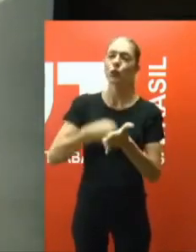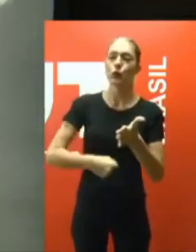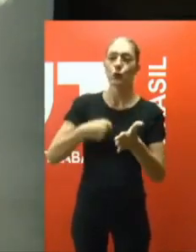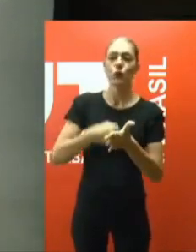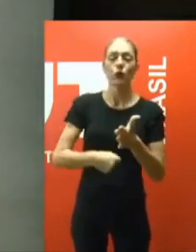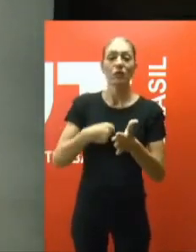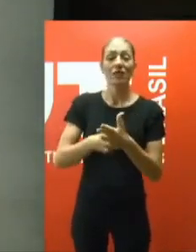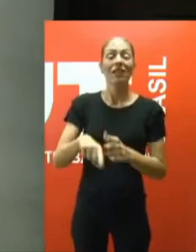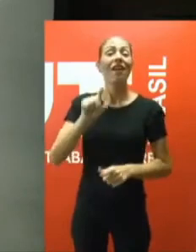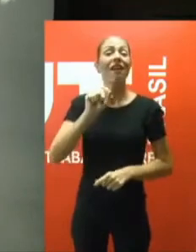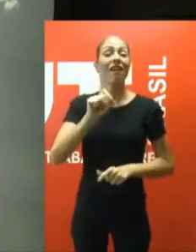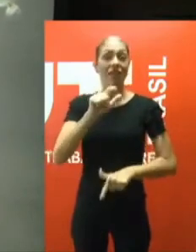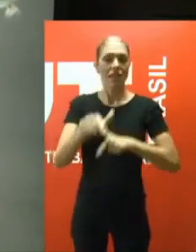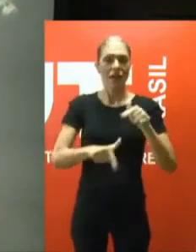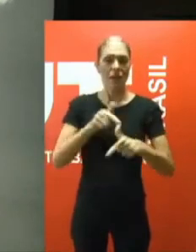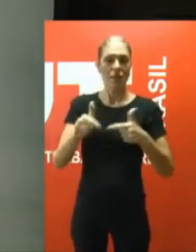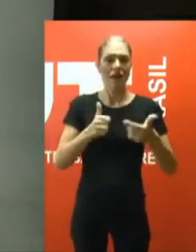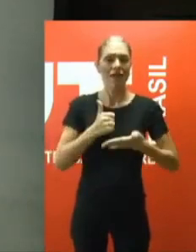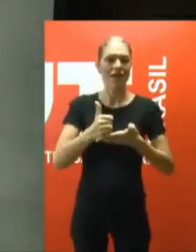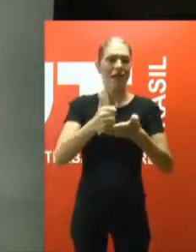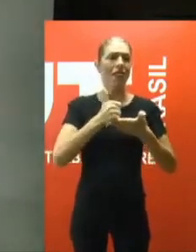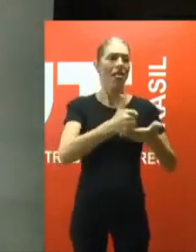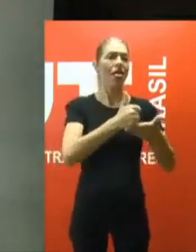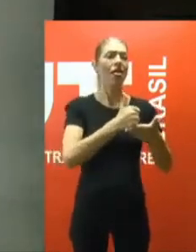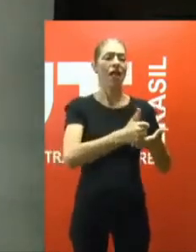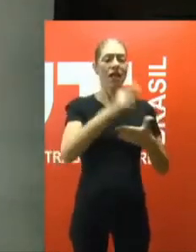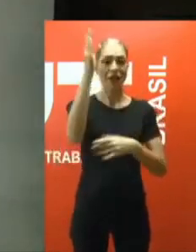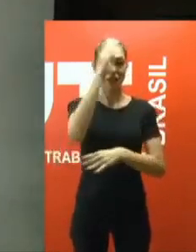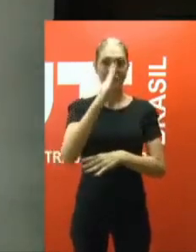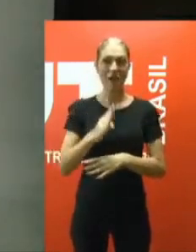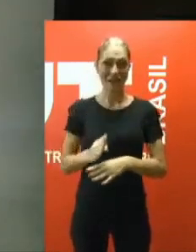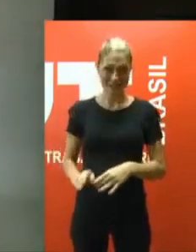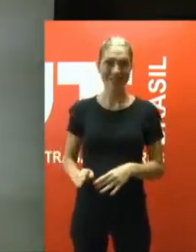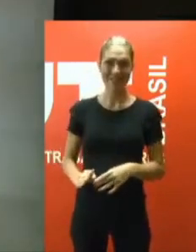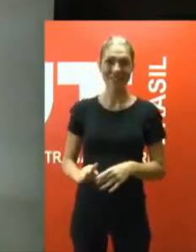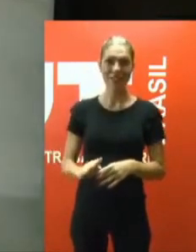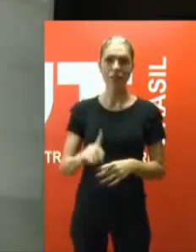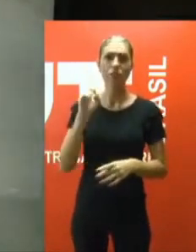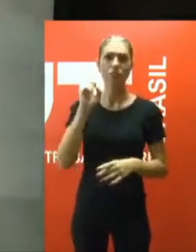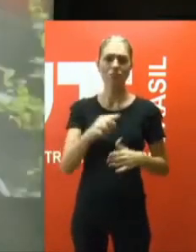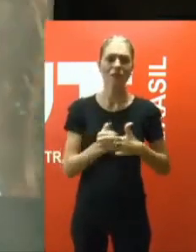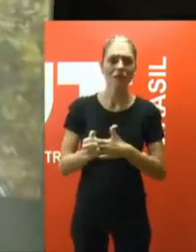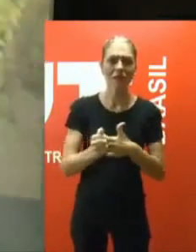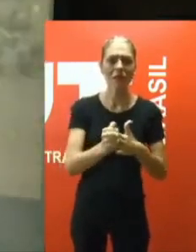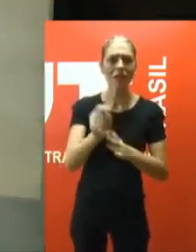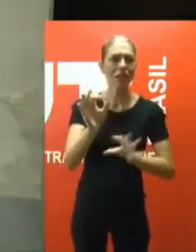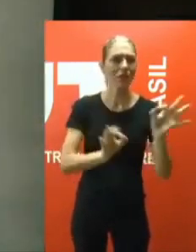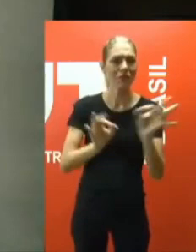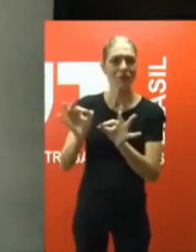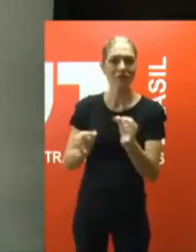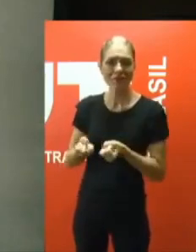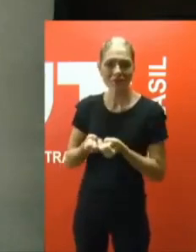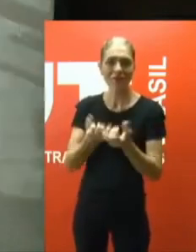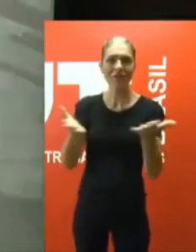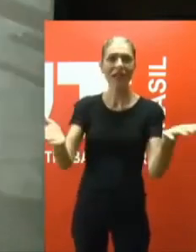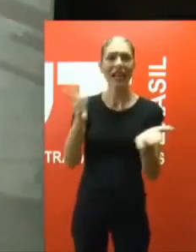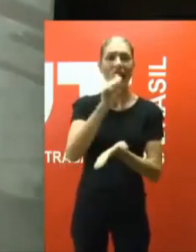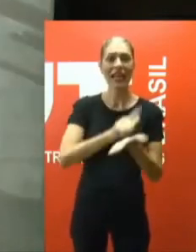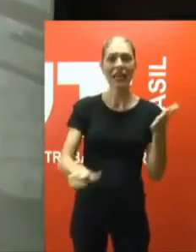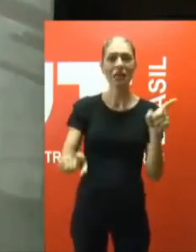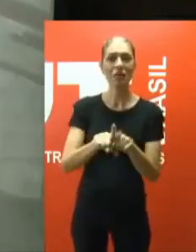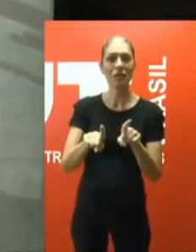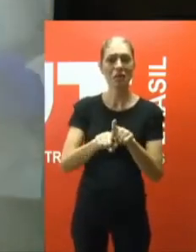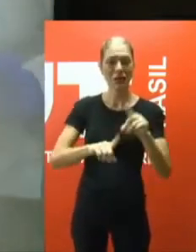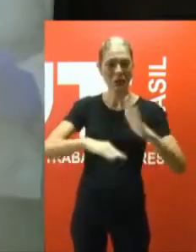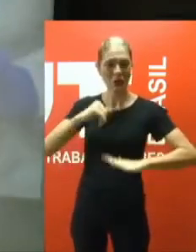trabalha é que leva esse país. Somos o Brasil que dirige e que entrega, que limpa e que